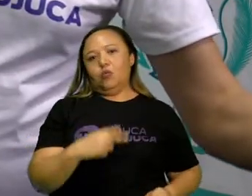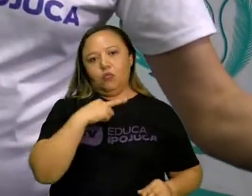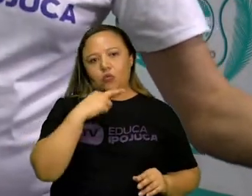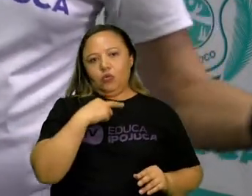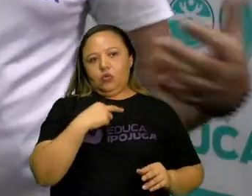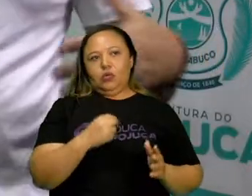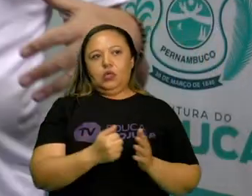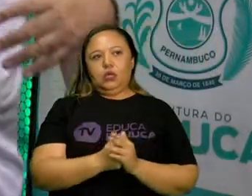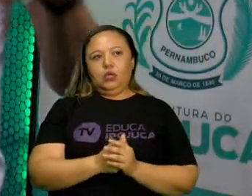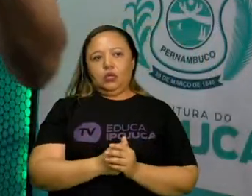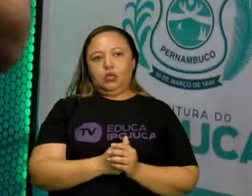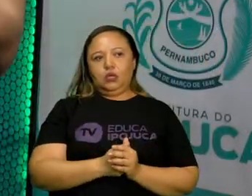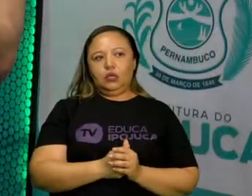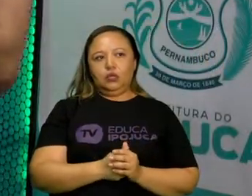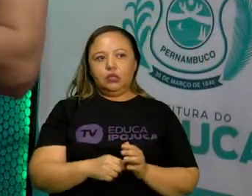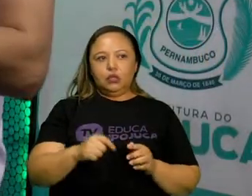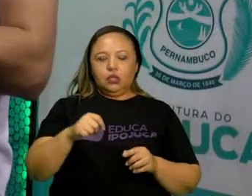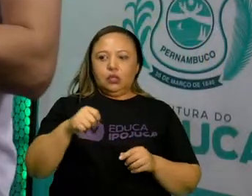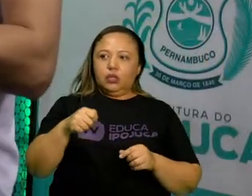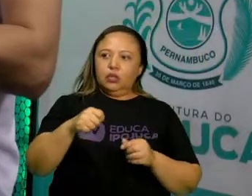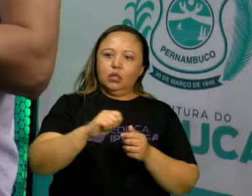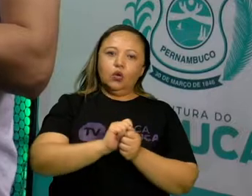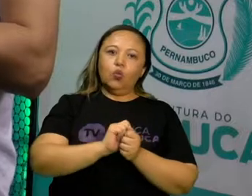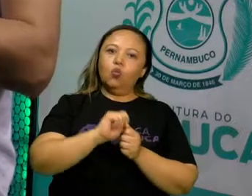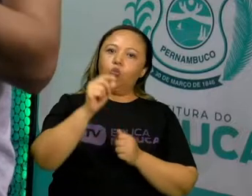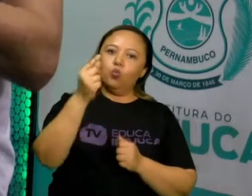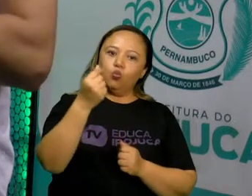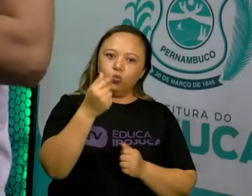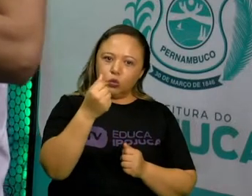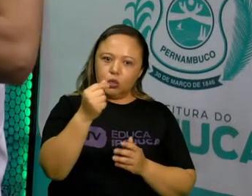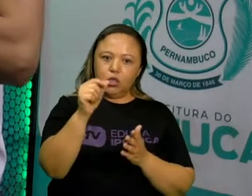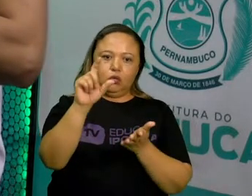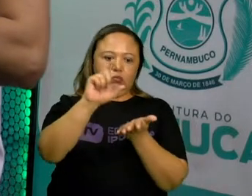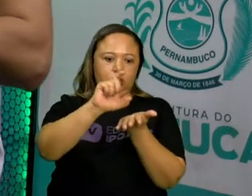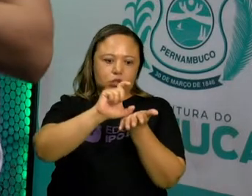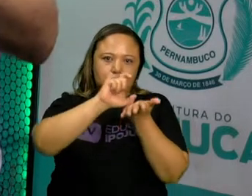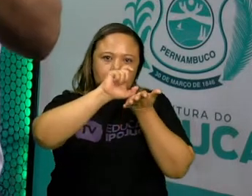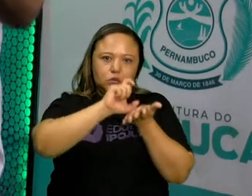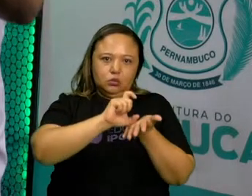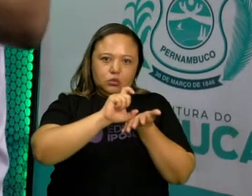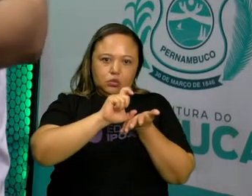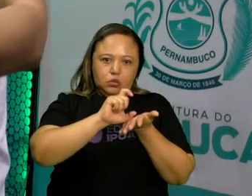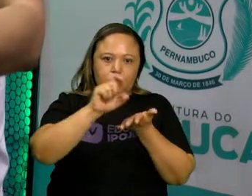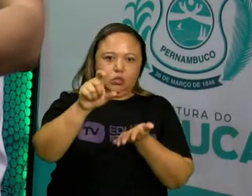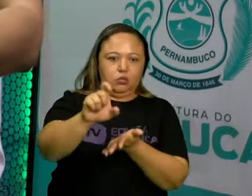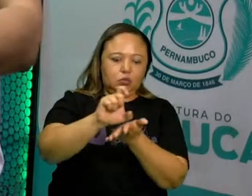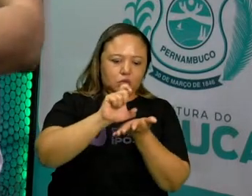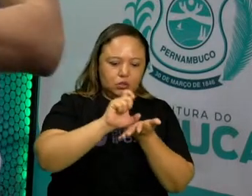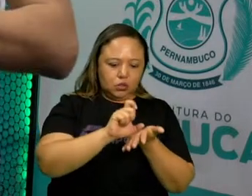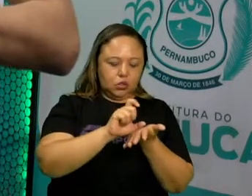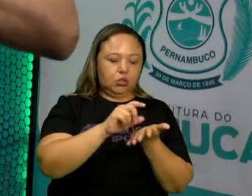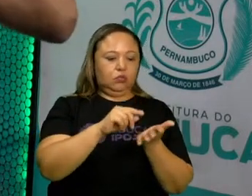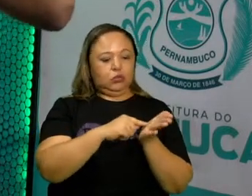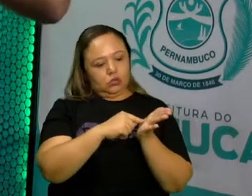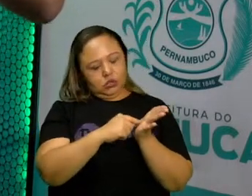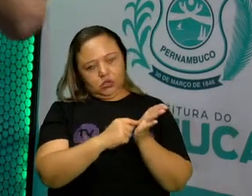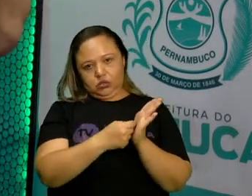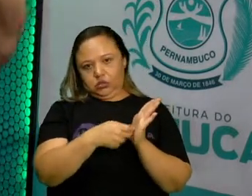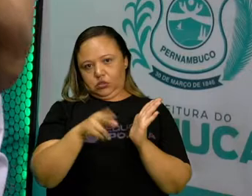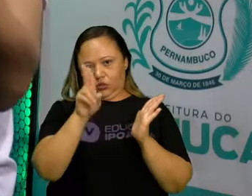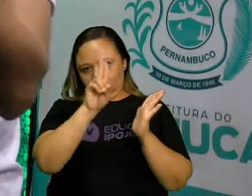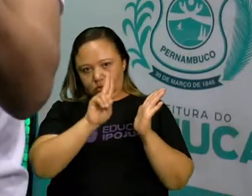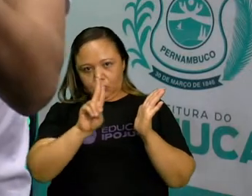em Pernambuco por exemplo que vai te dar grana para você fazer seu filme a grana que você pediu ali